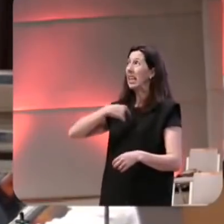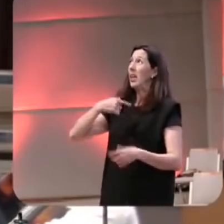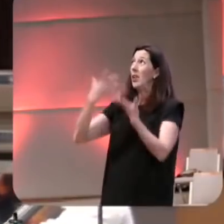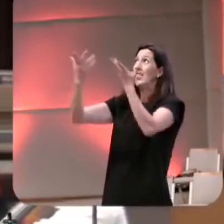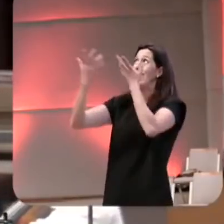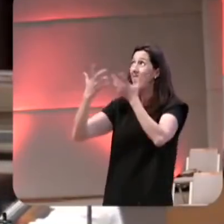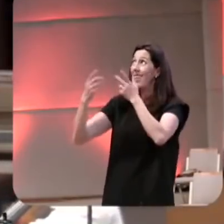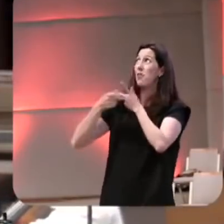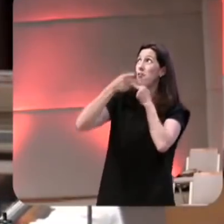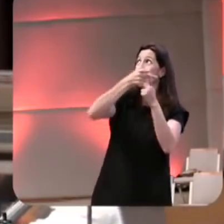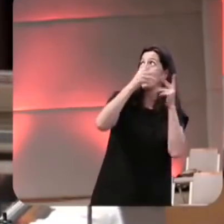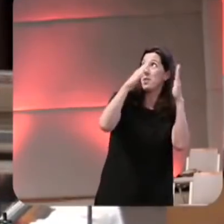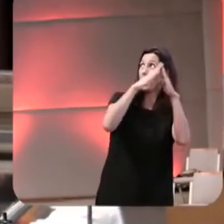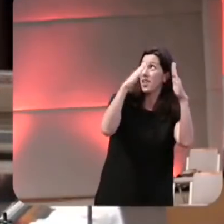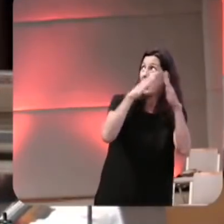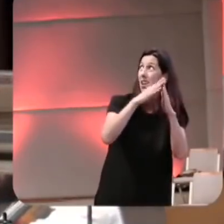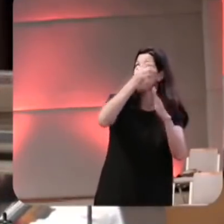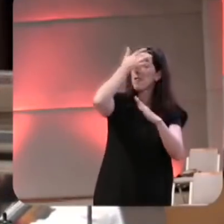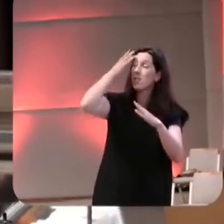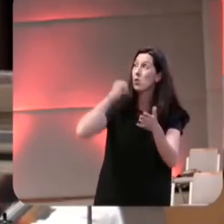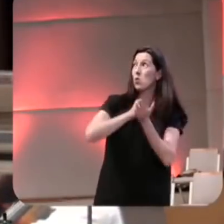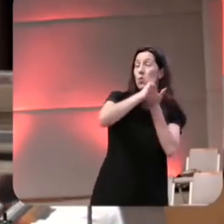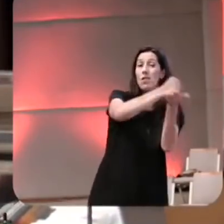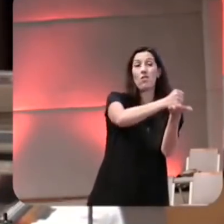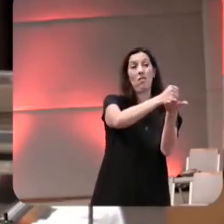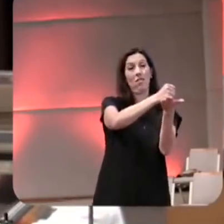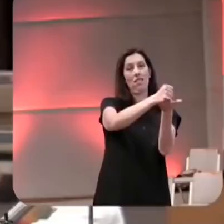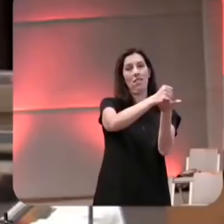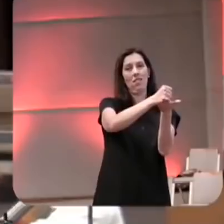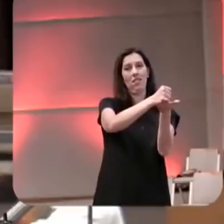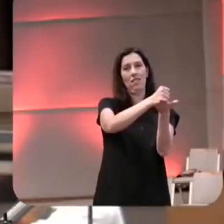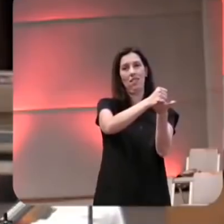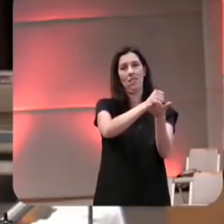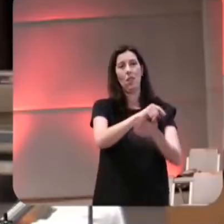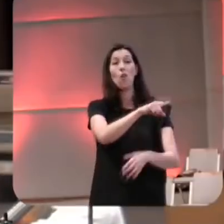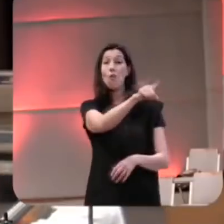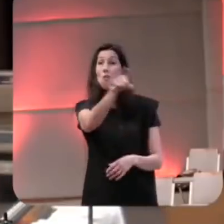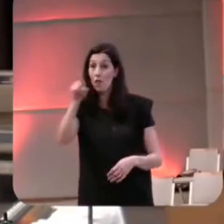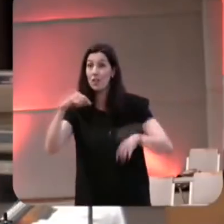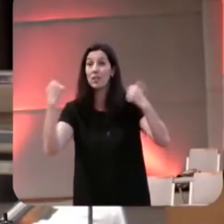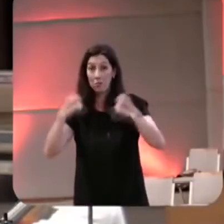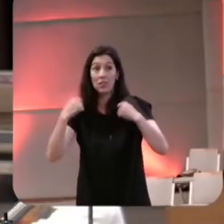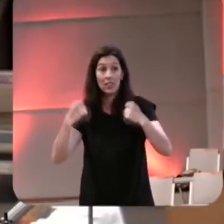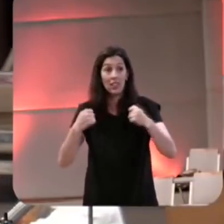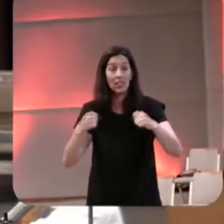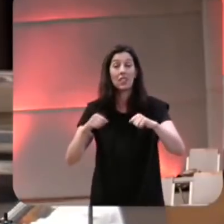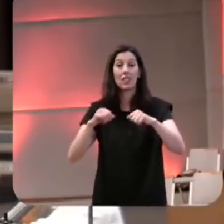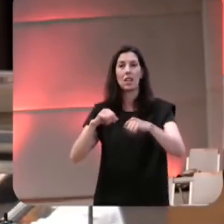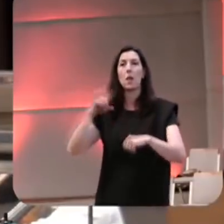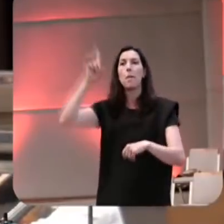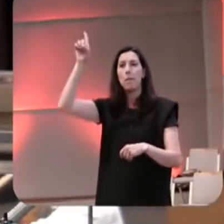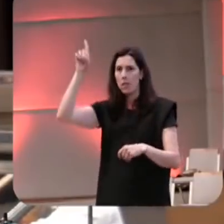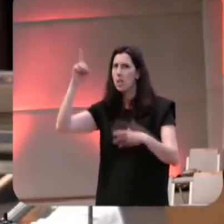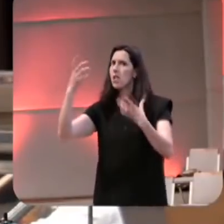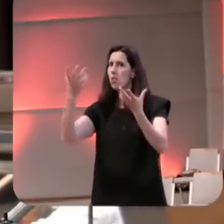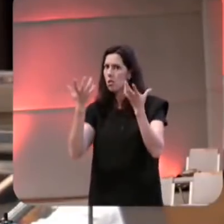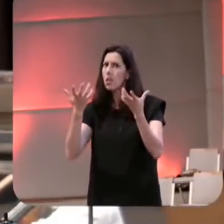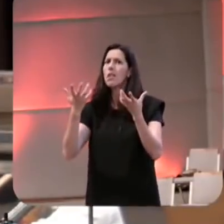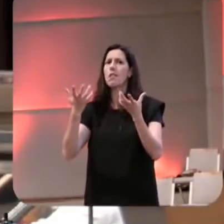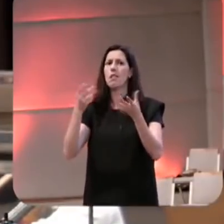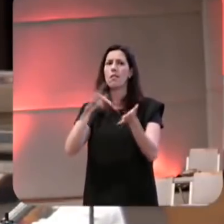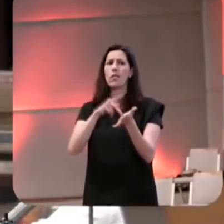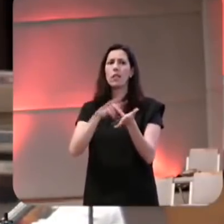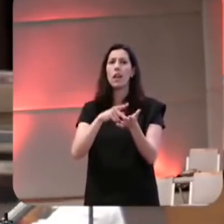na presença de Deus se não deseja cumprir, porque tolo é aquele que faz isso, porque Deus leva a sério.